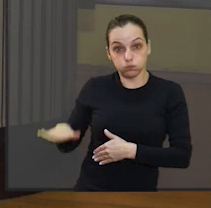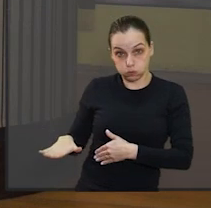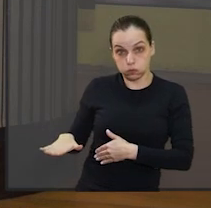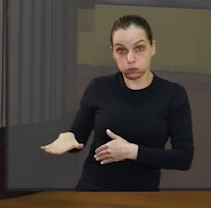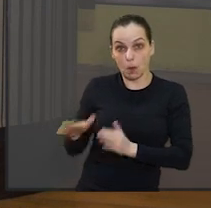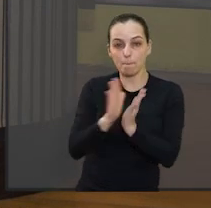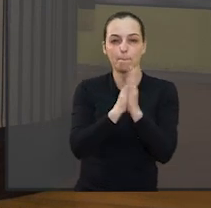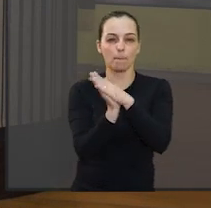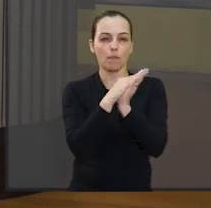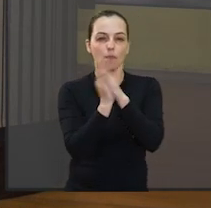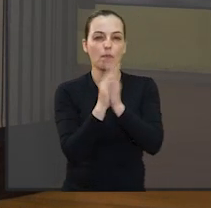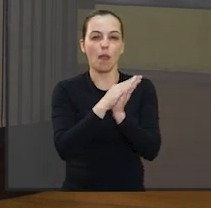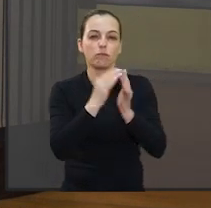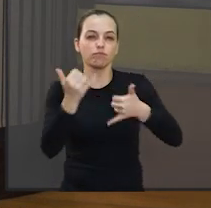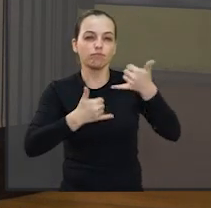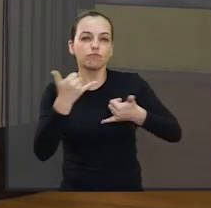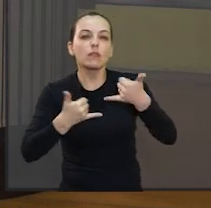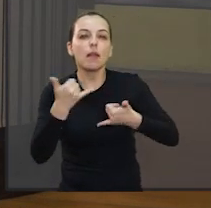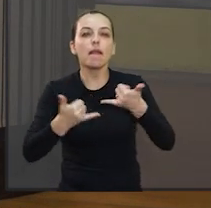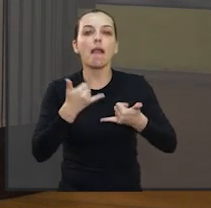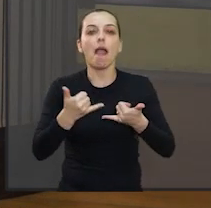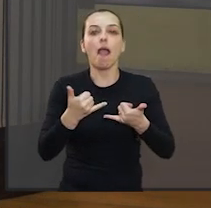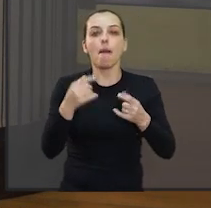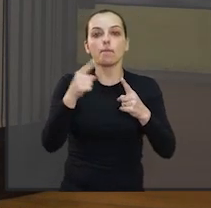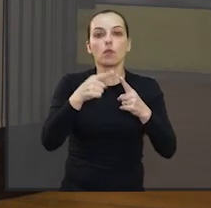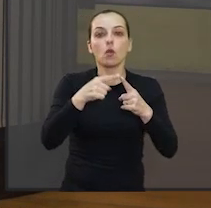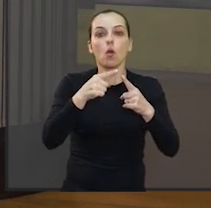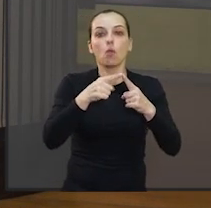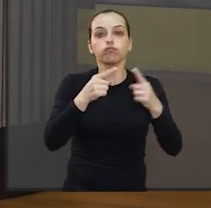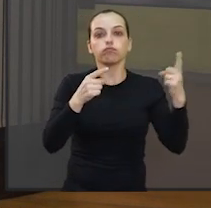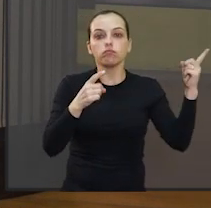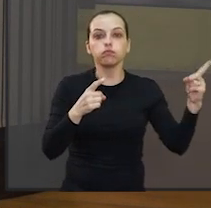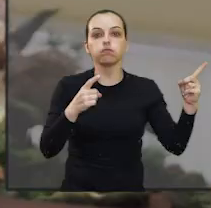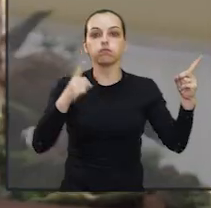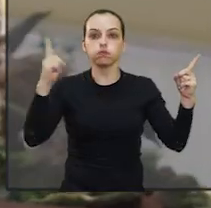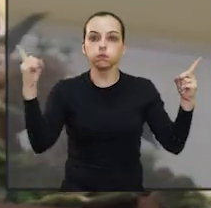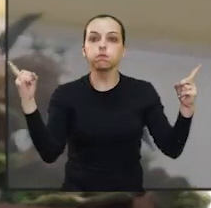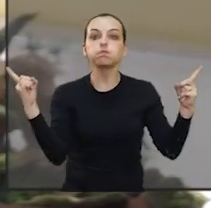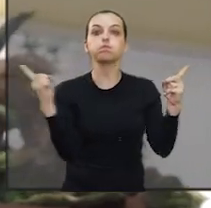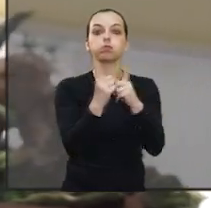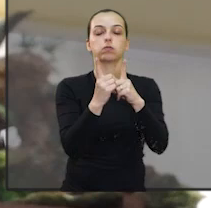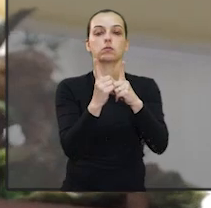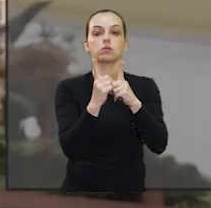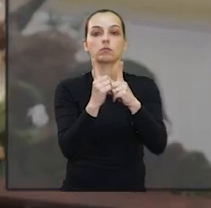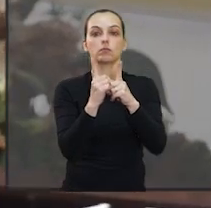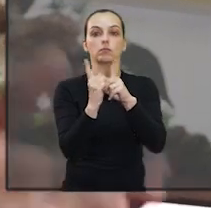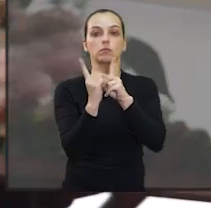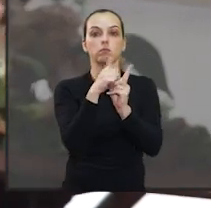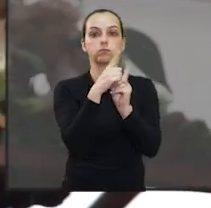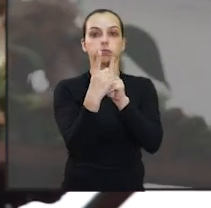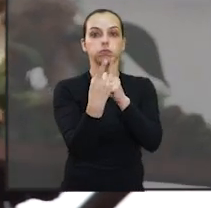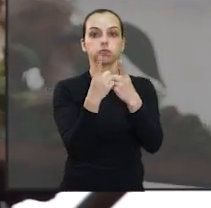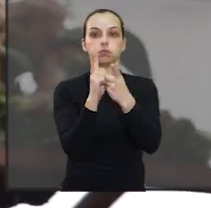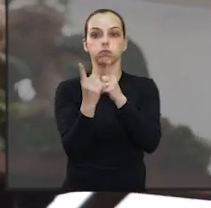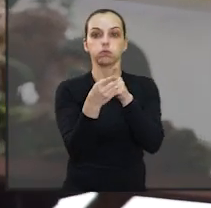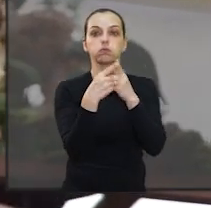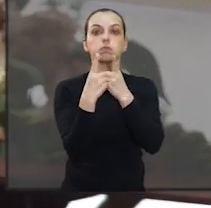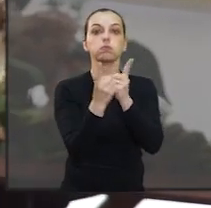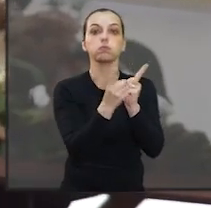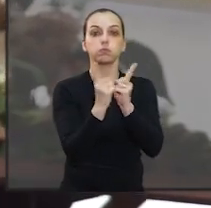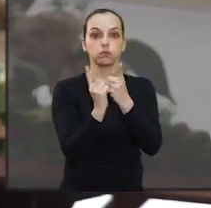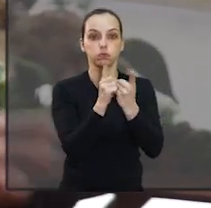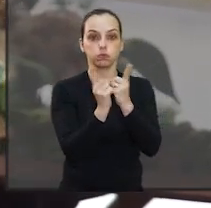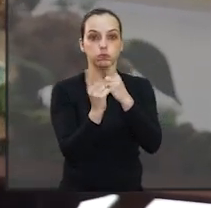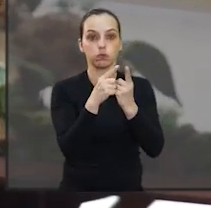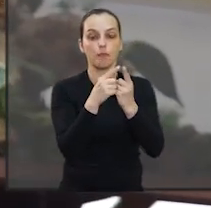boneco, sempre gostei, sempre fiz muito boneco, acho que, né, desde quando, sei lá, acho que desde bebê, acho que eu já pensava em boneco, uma coisa impressionante. Eu